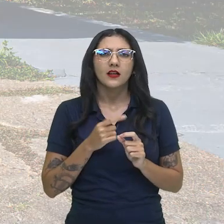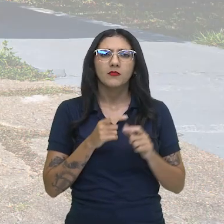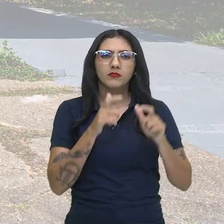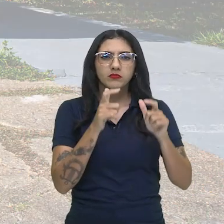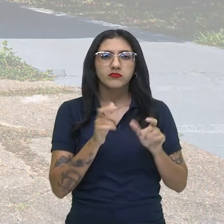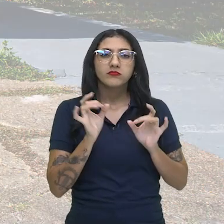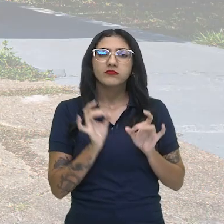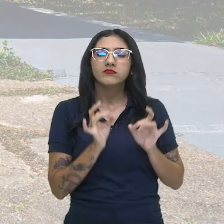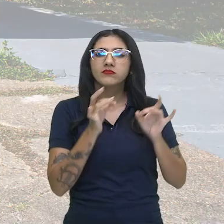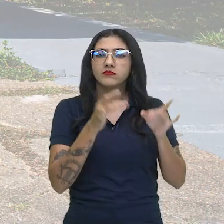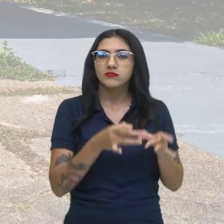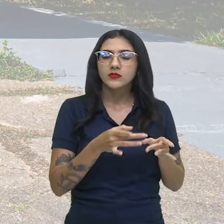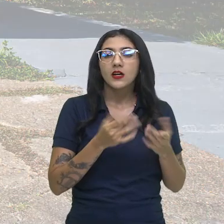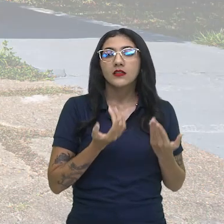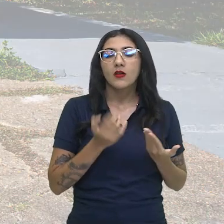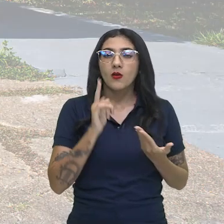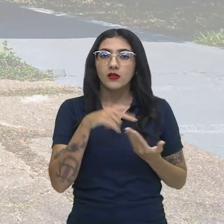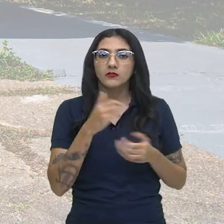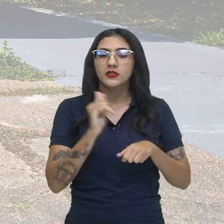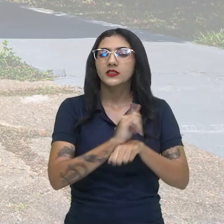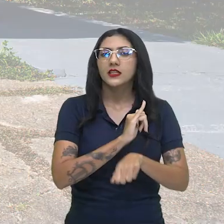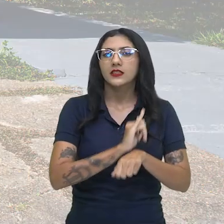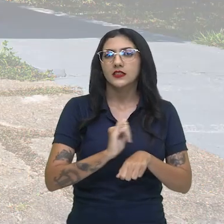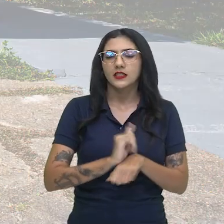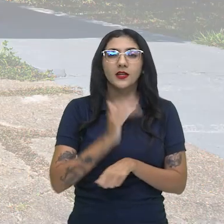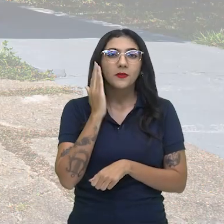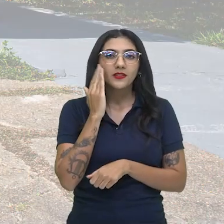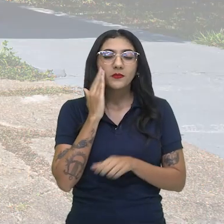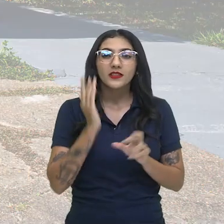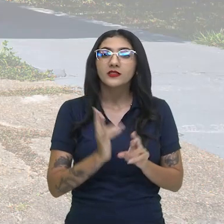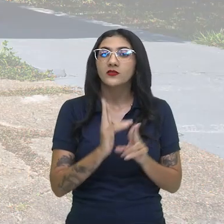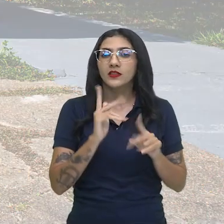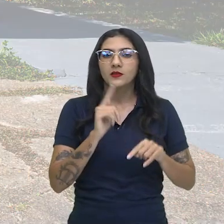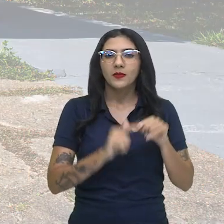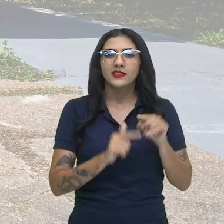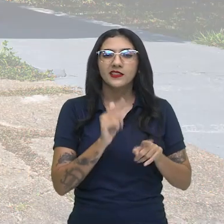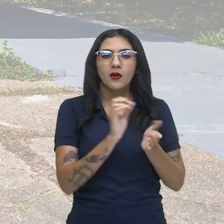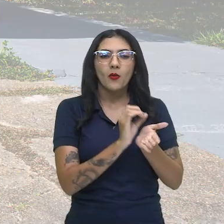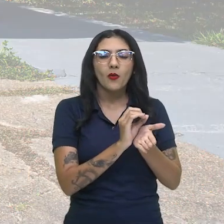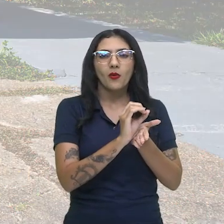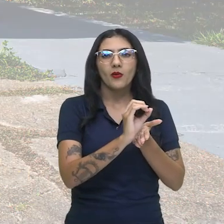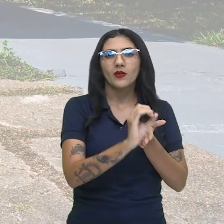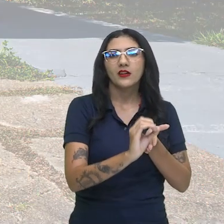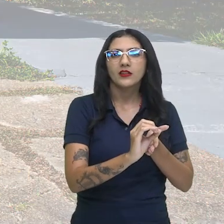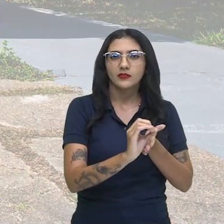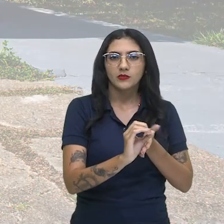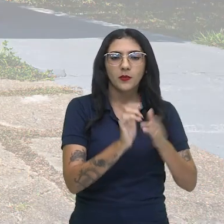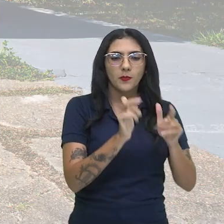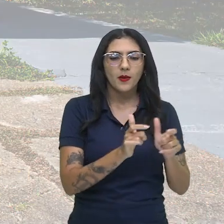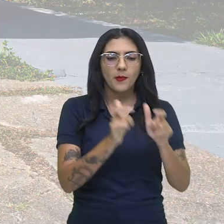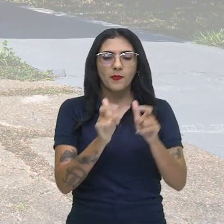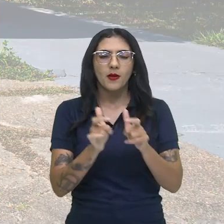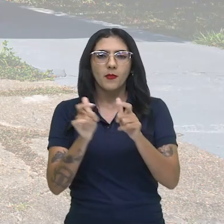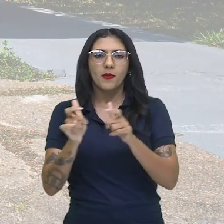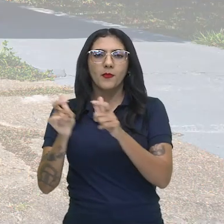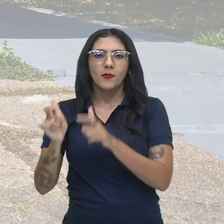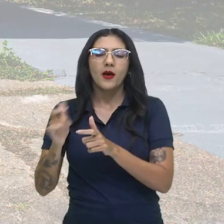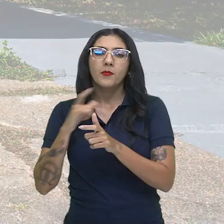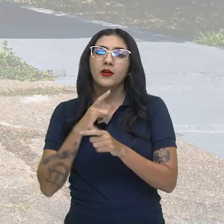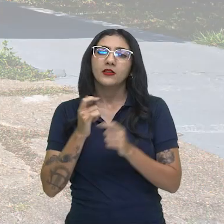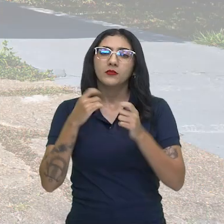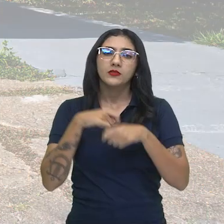A coleta seletiva, ela é uma forma de se diferenciar o lixo diretamente no seu gerador para serem coletados